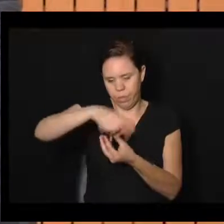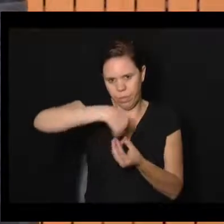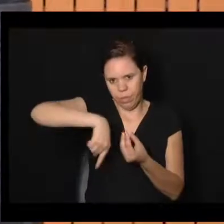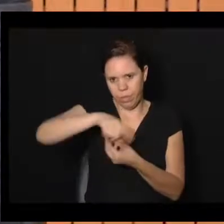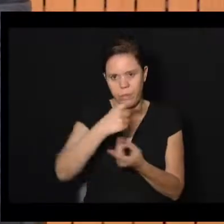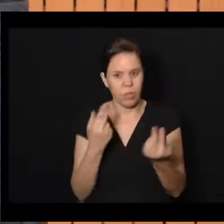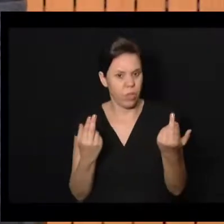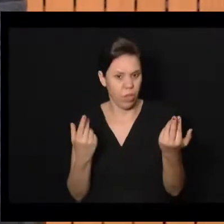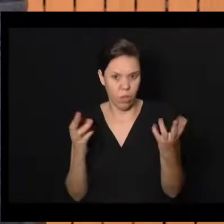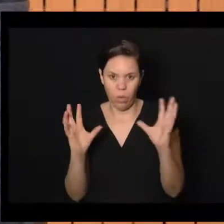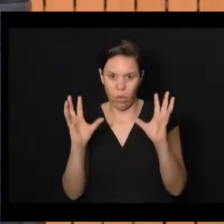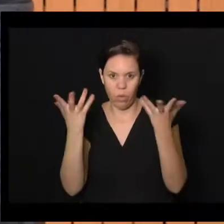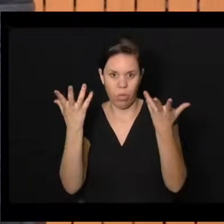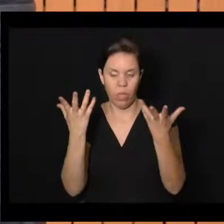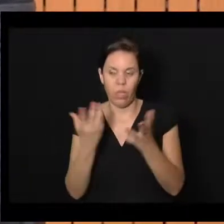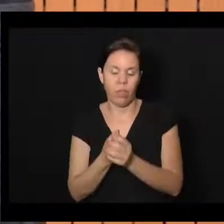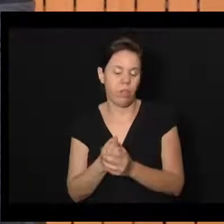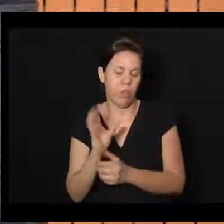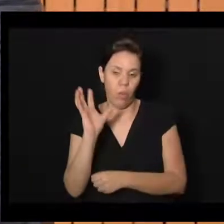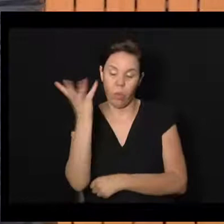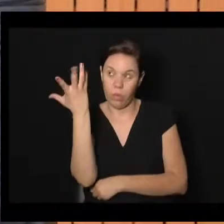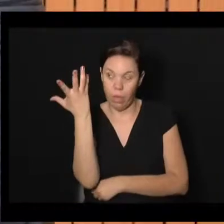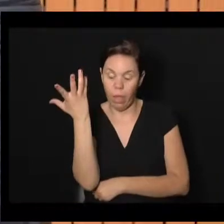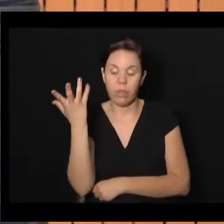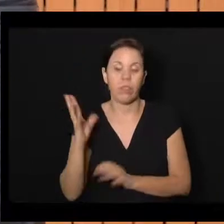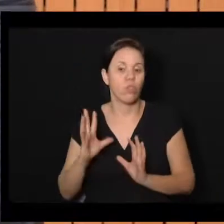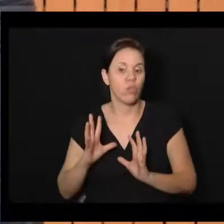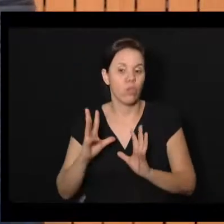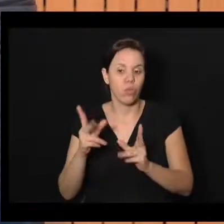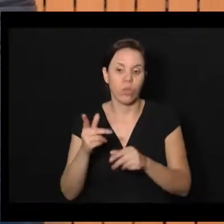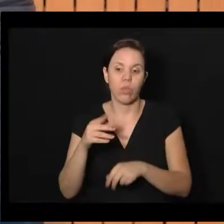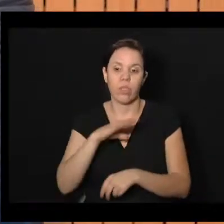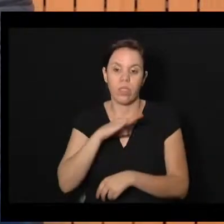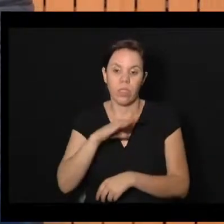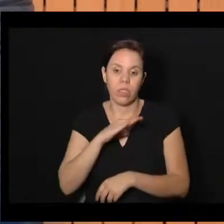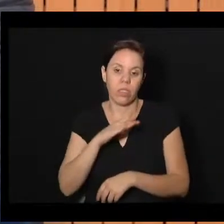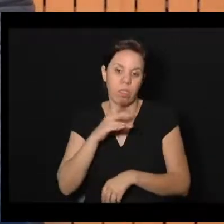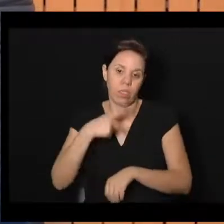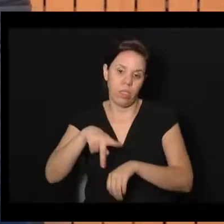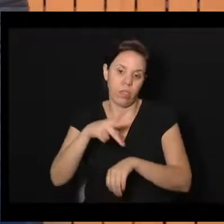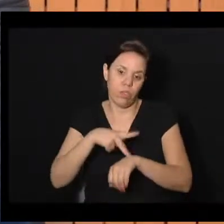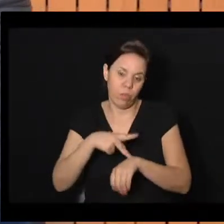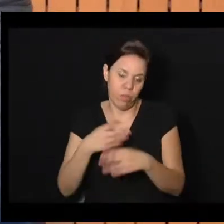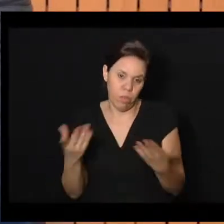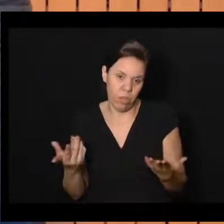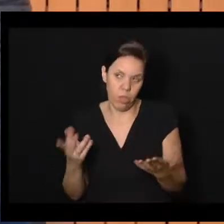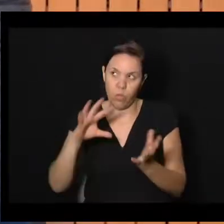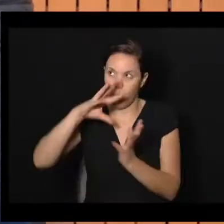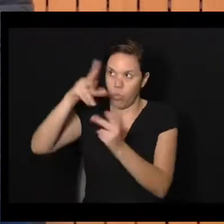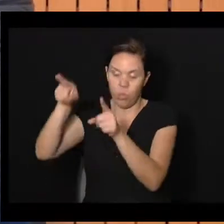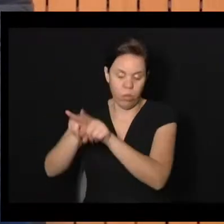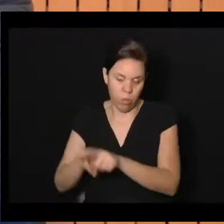eu diria até que do mundo todo geralmente a população em situação de rua isso desde a década de 90 e 80 geralmente ela se